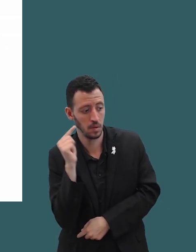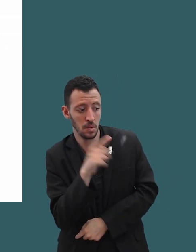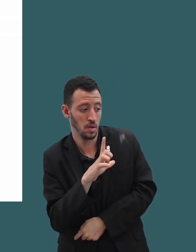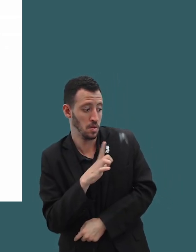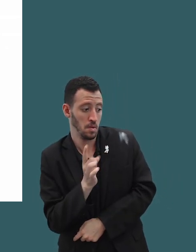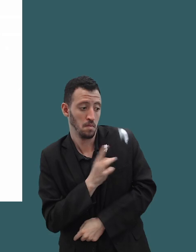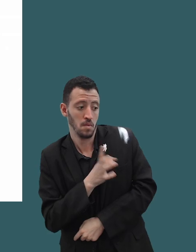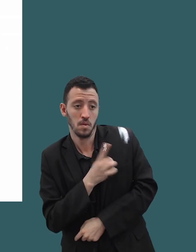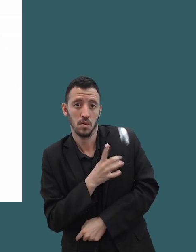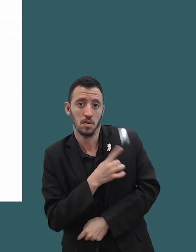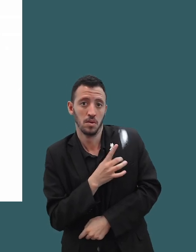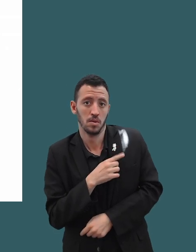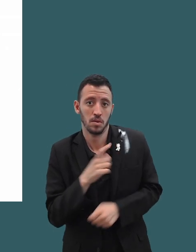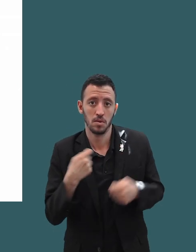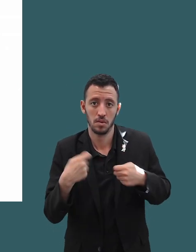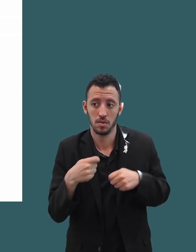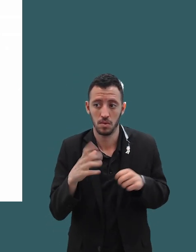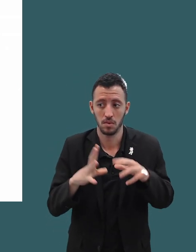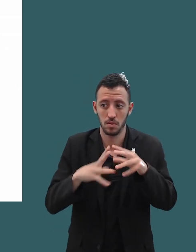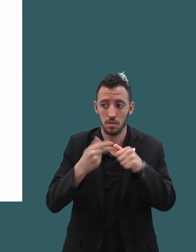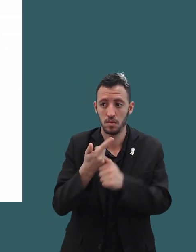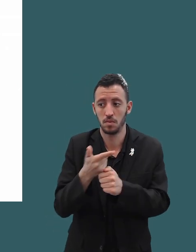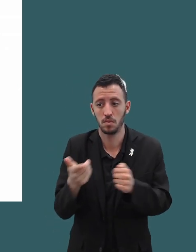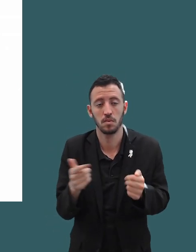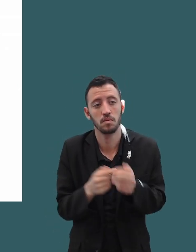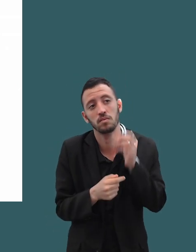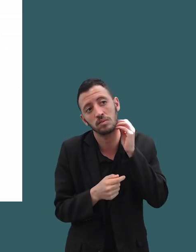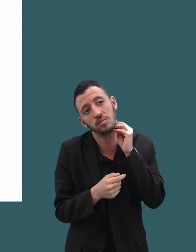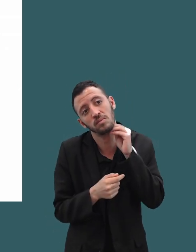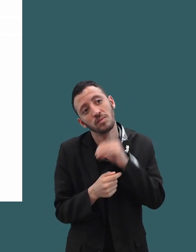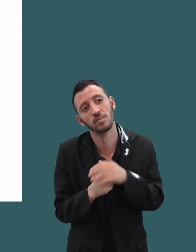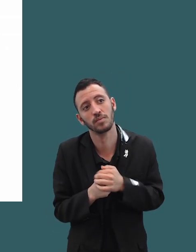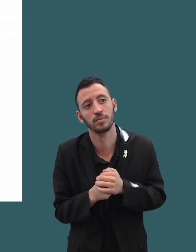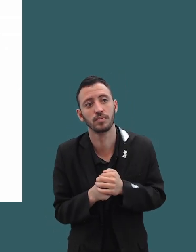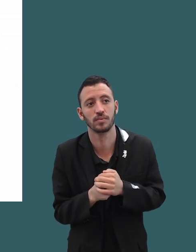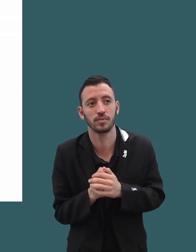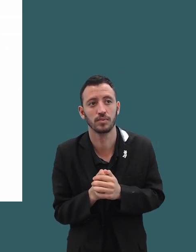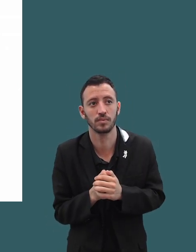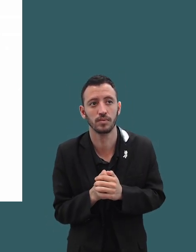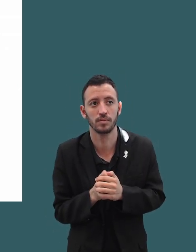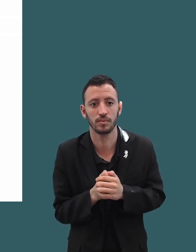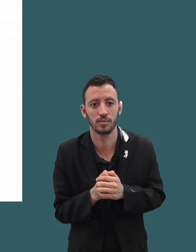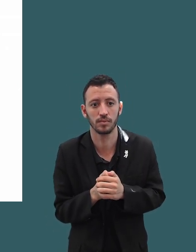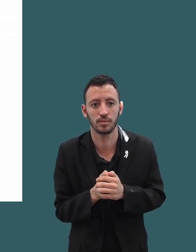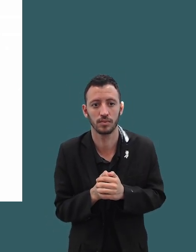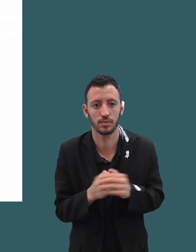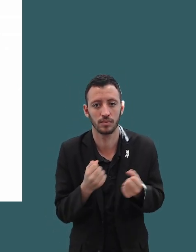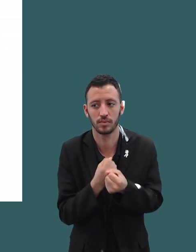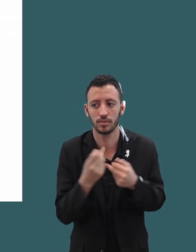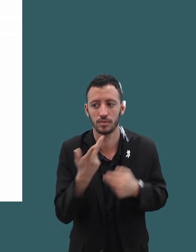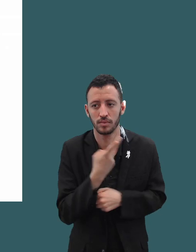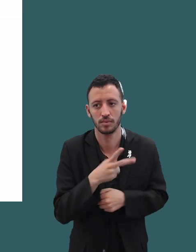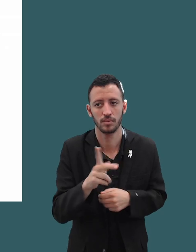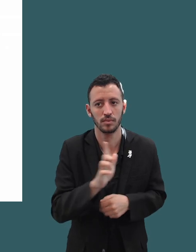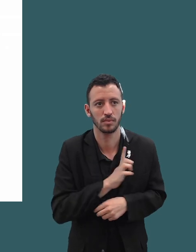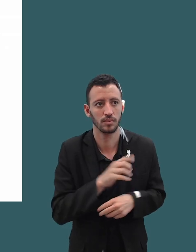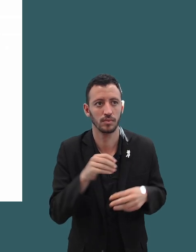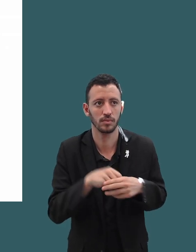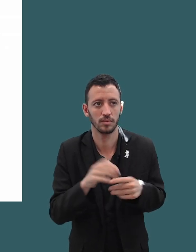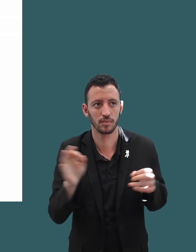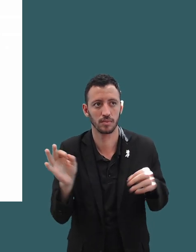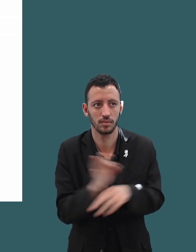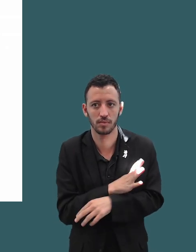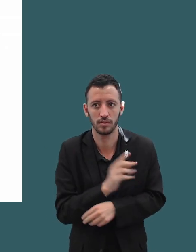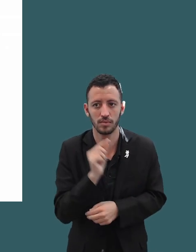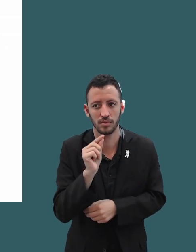pessoas têm e exacerbam esses medos. Vocês podem ver também que muito, muito frequentemente, já estou